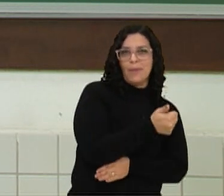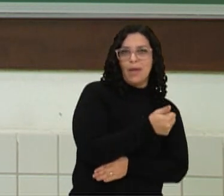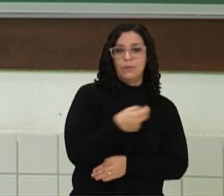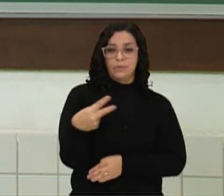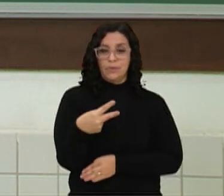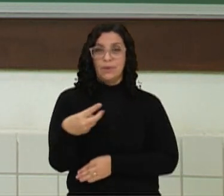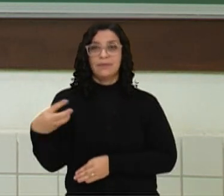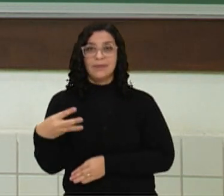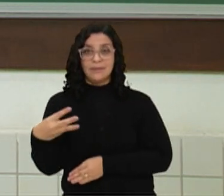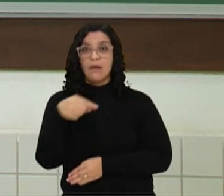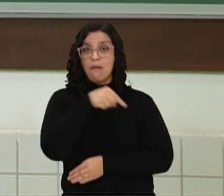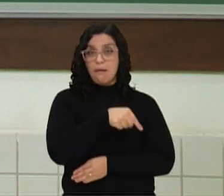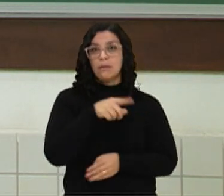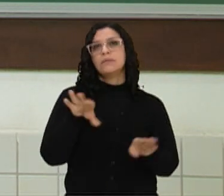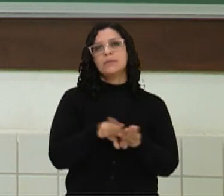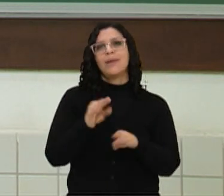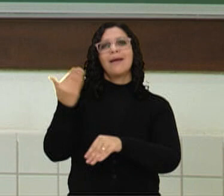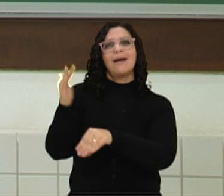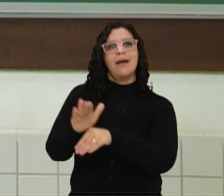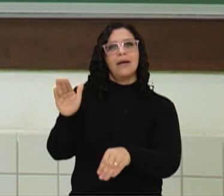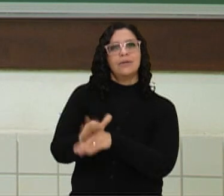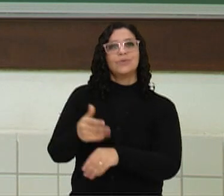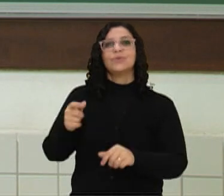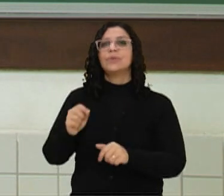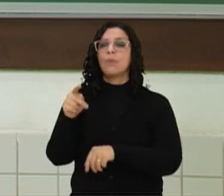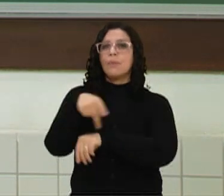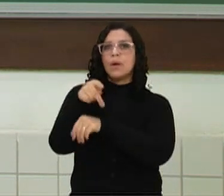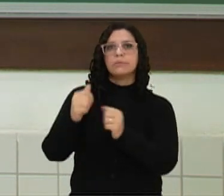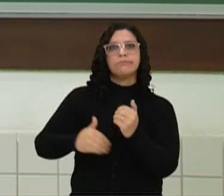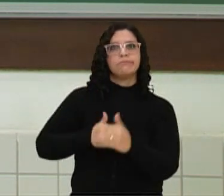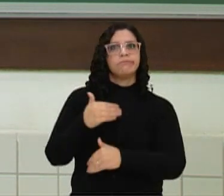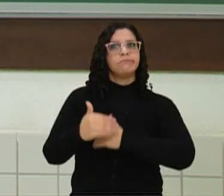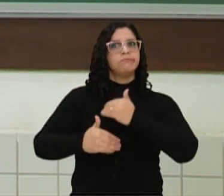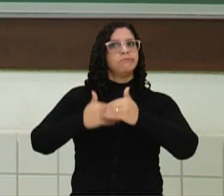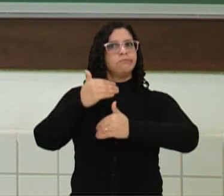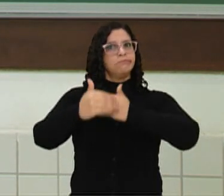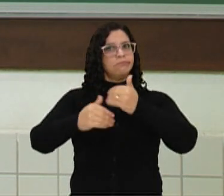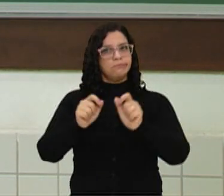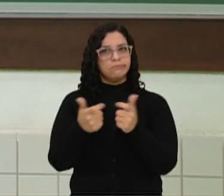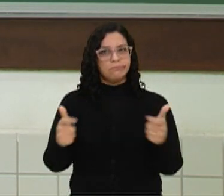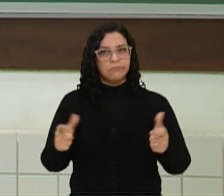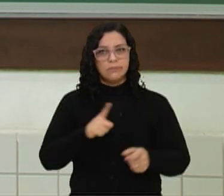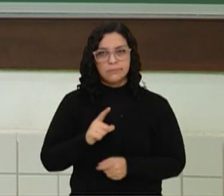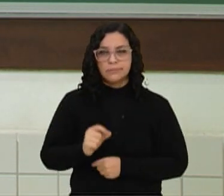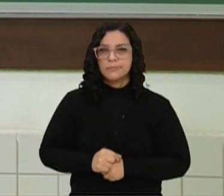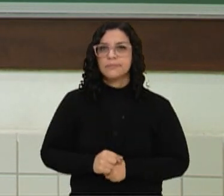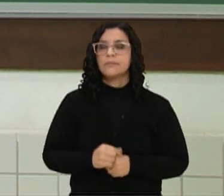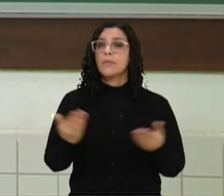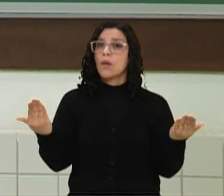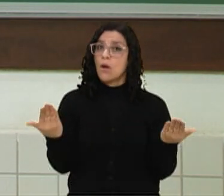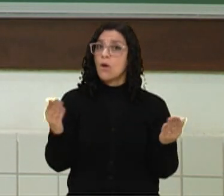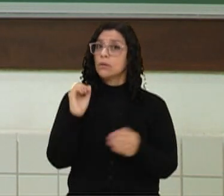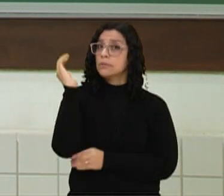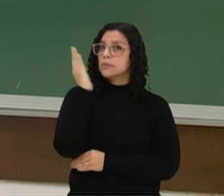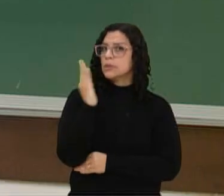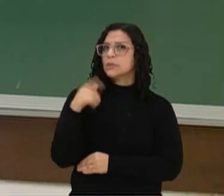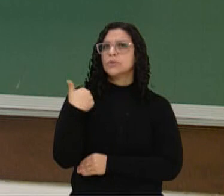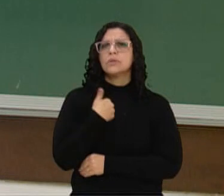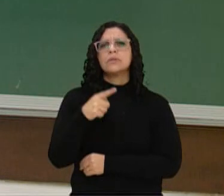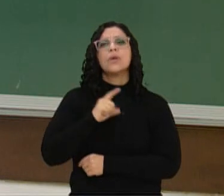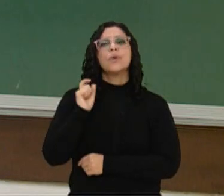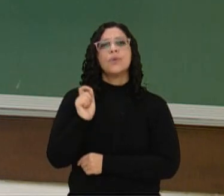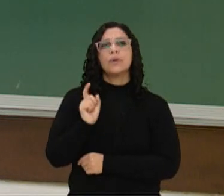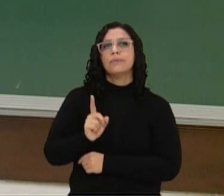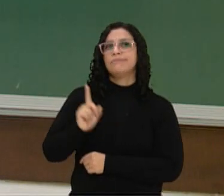com o quanto essas atividades econômicas contribuem para o desenvolvimento ou para o crescimento desse país. E aí no Brasil nós vamos ter o